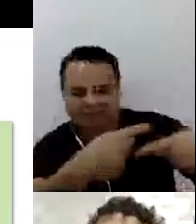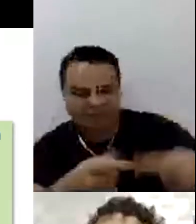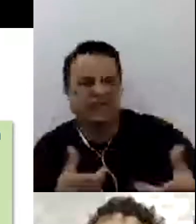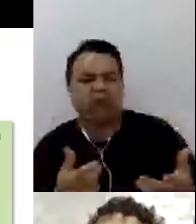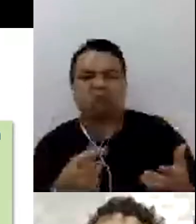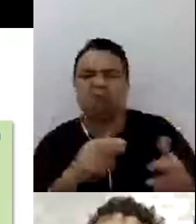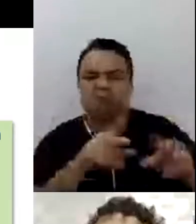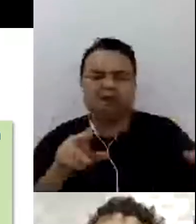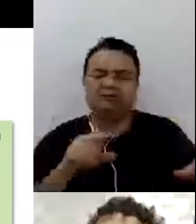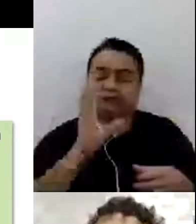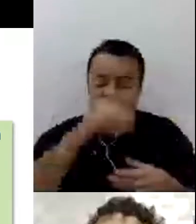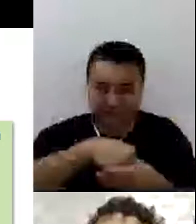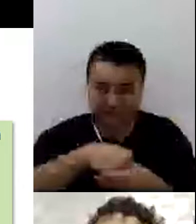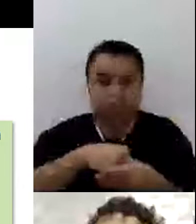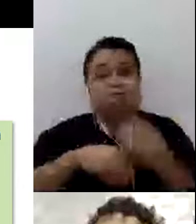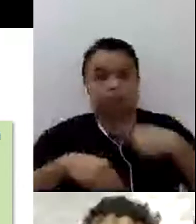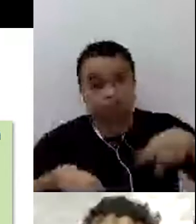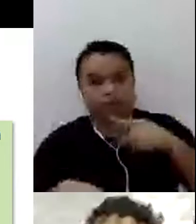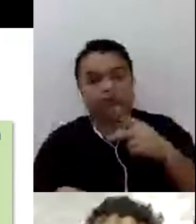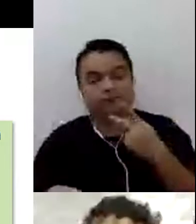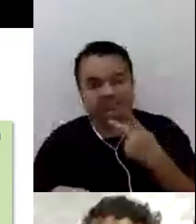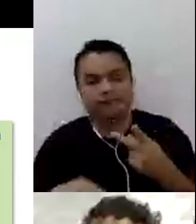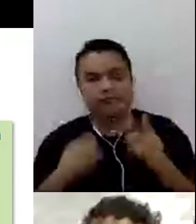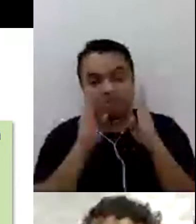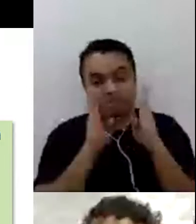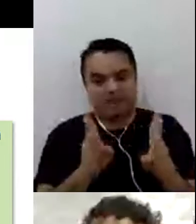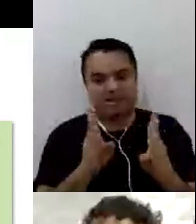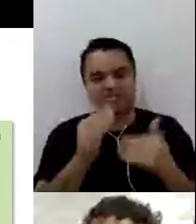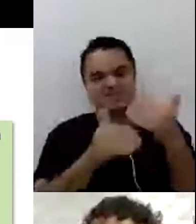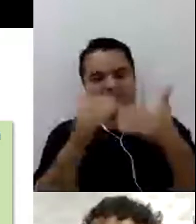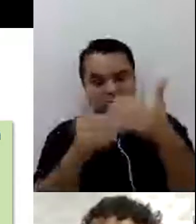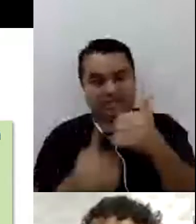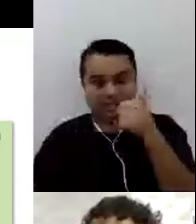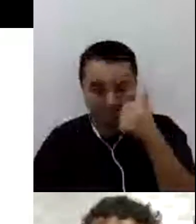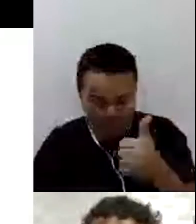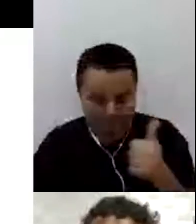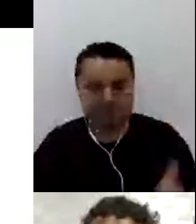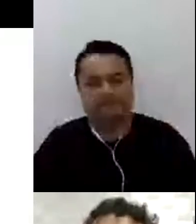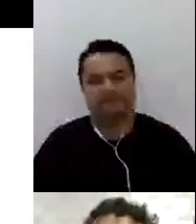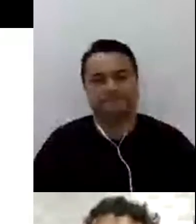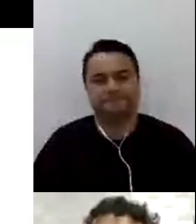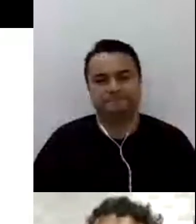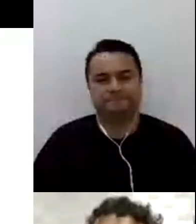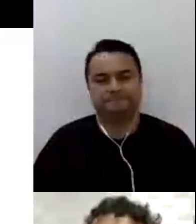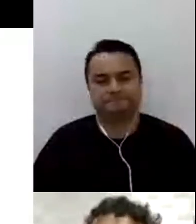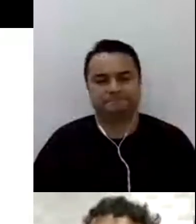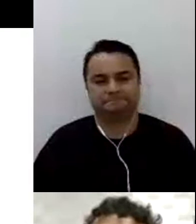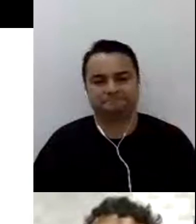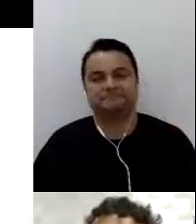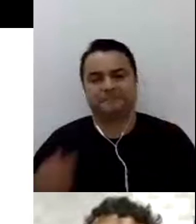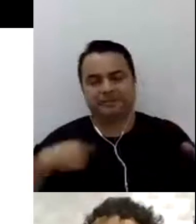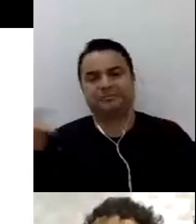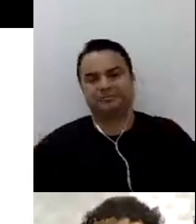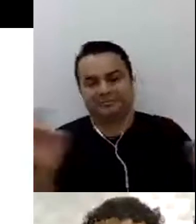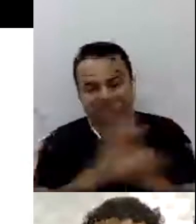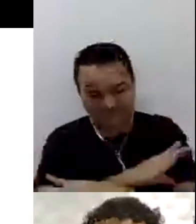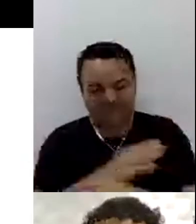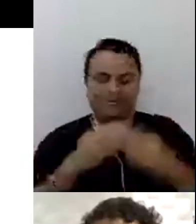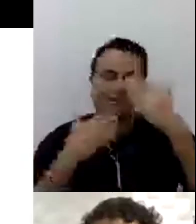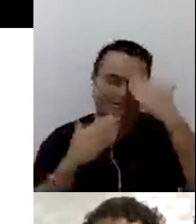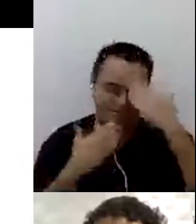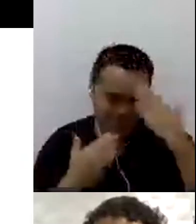está inserido. E nós fazemos parte desse processo. Ok? Então, aqui finalizo a minha fala,